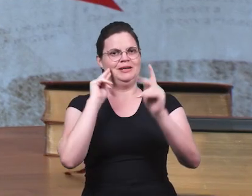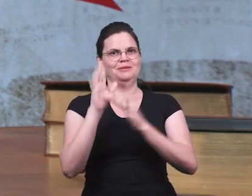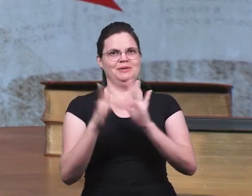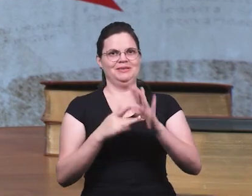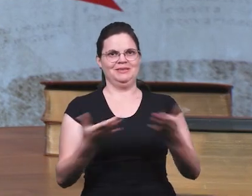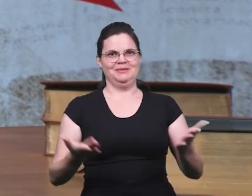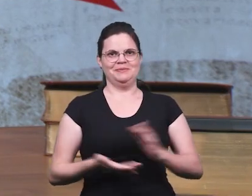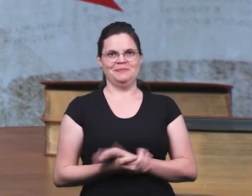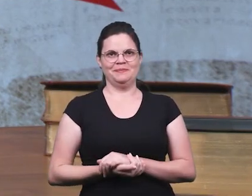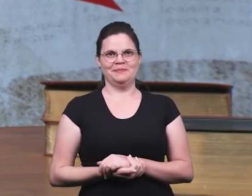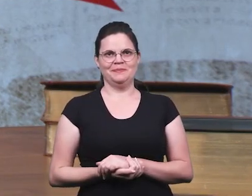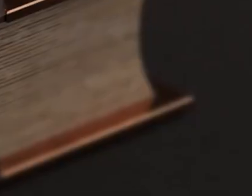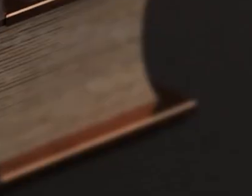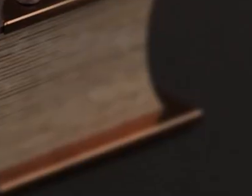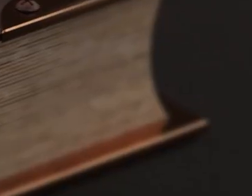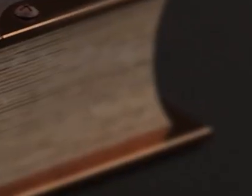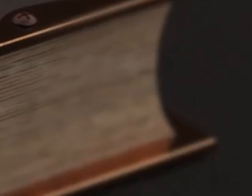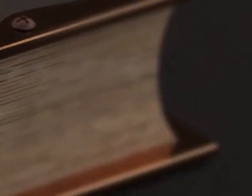Senhor Jesus.